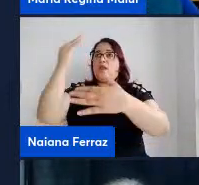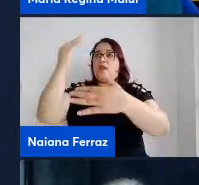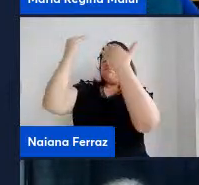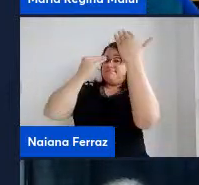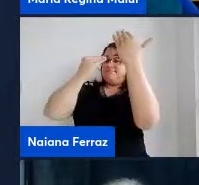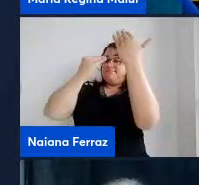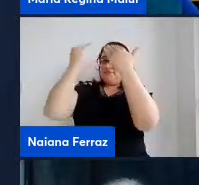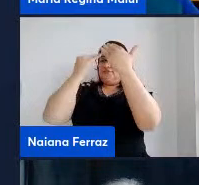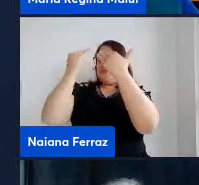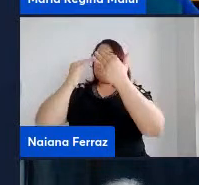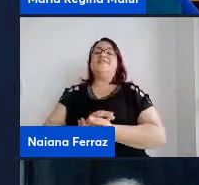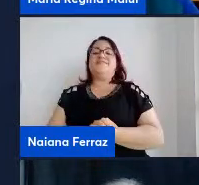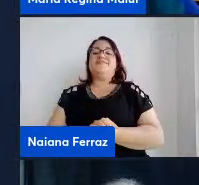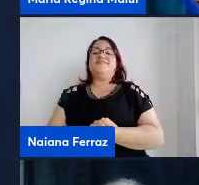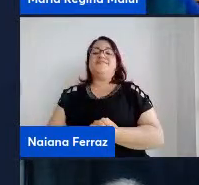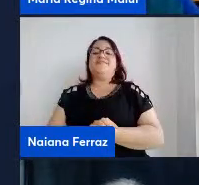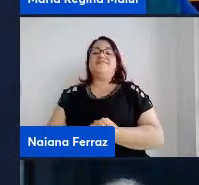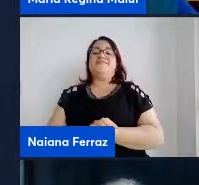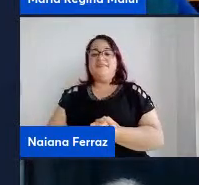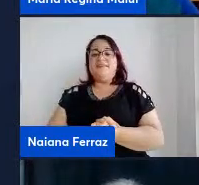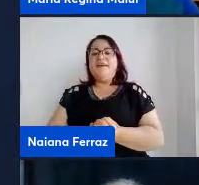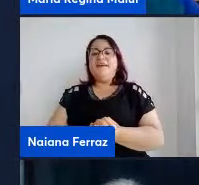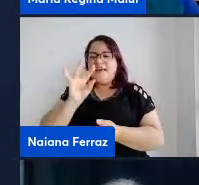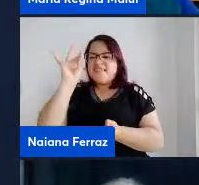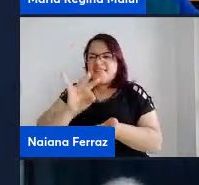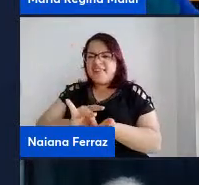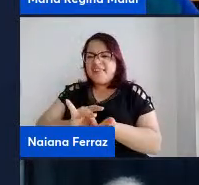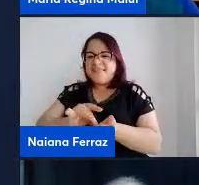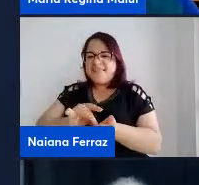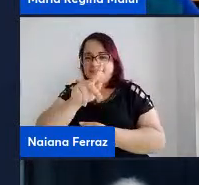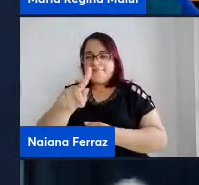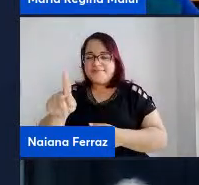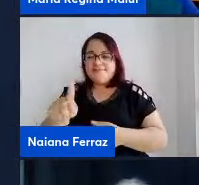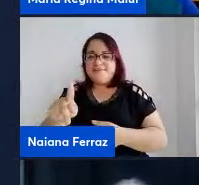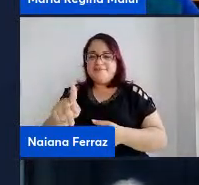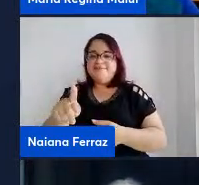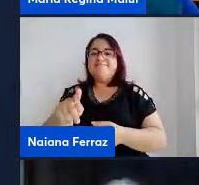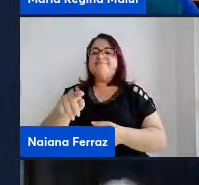Confere, professora. Sim, perfeito, muito obrigada.